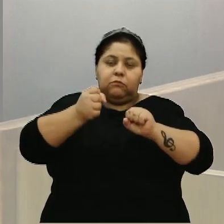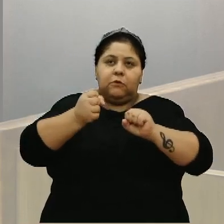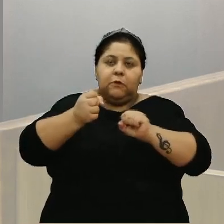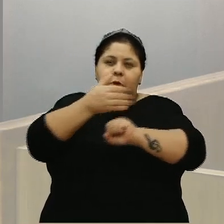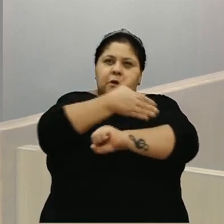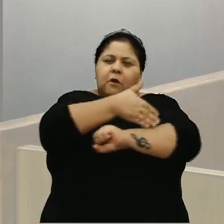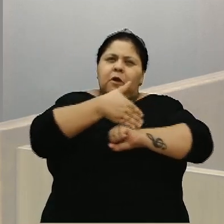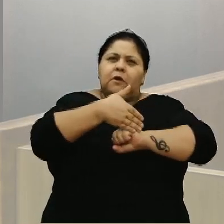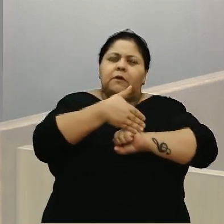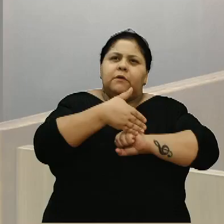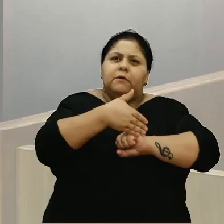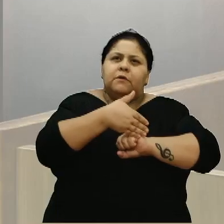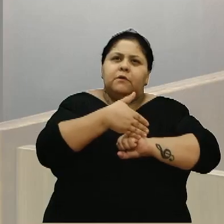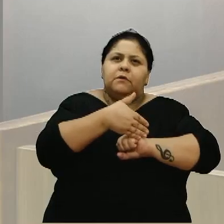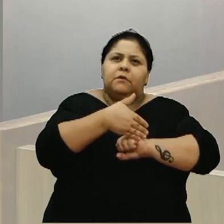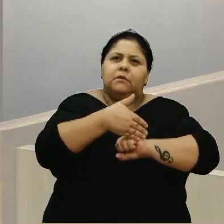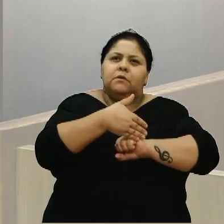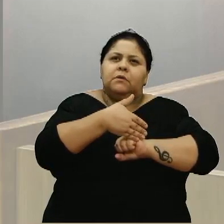Vila